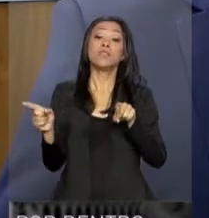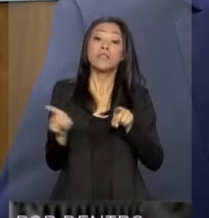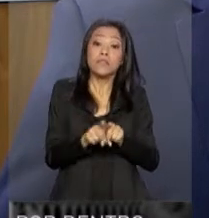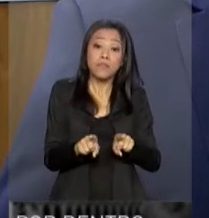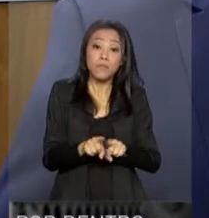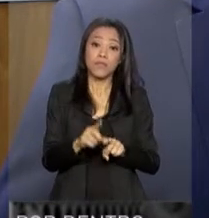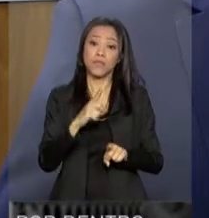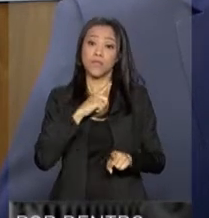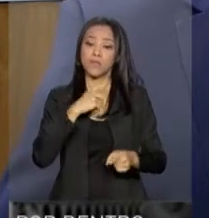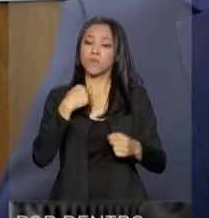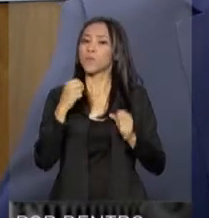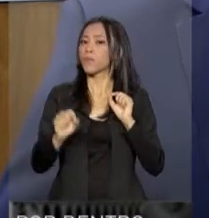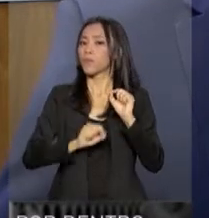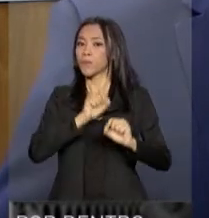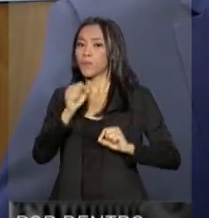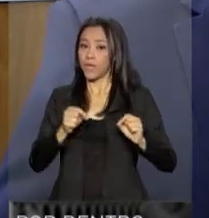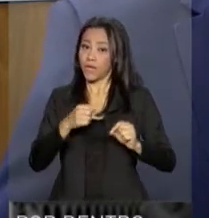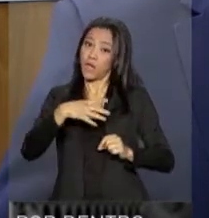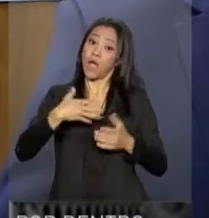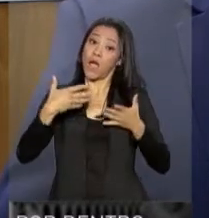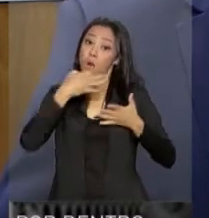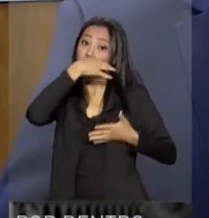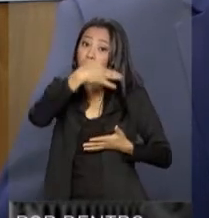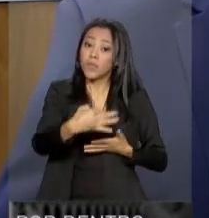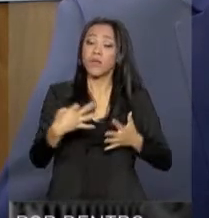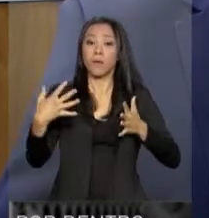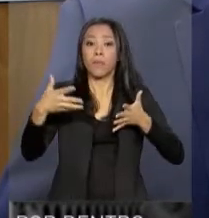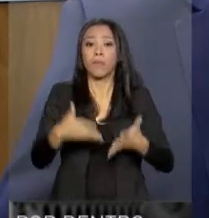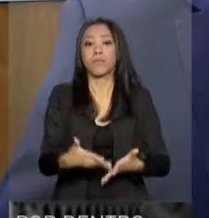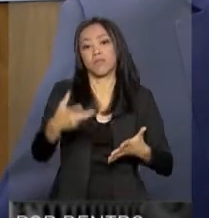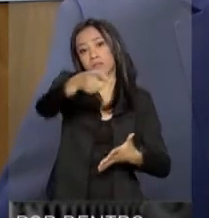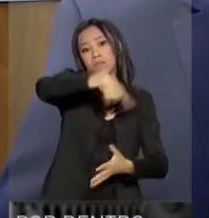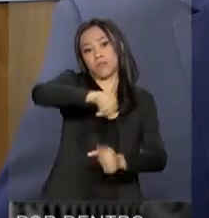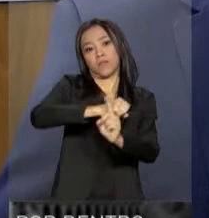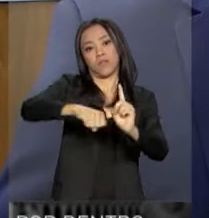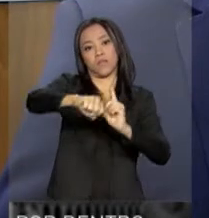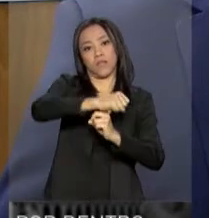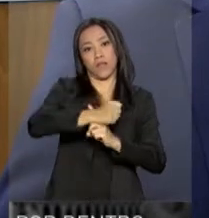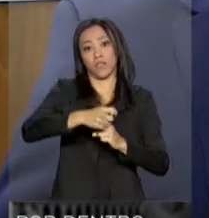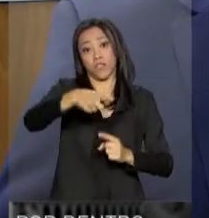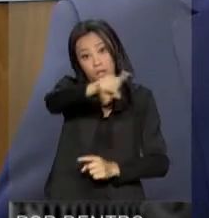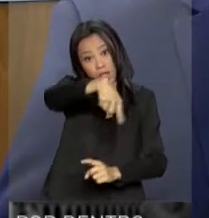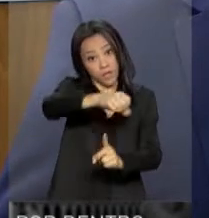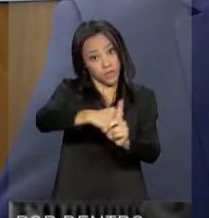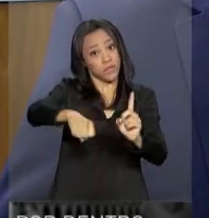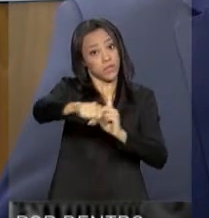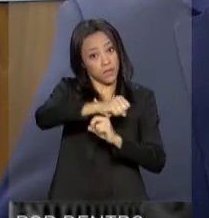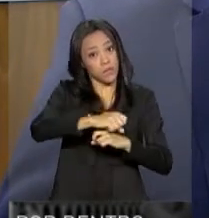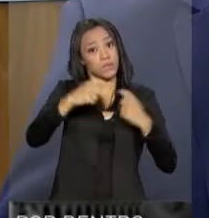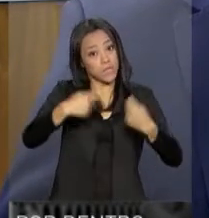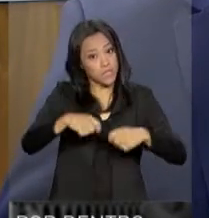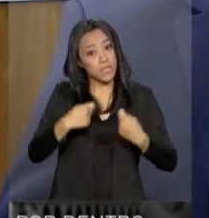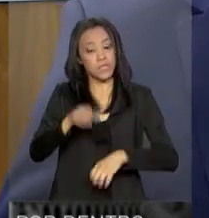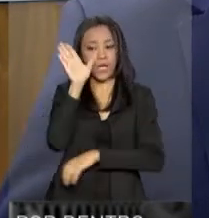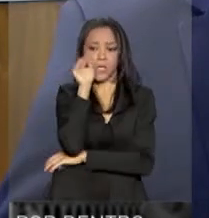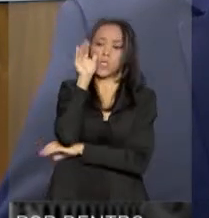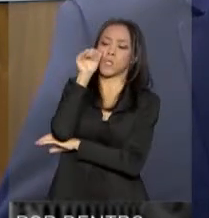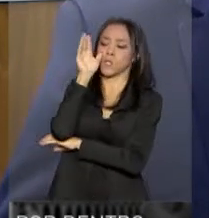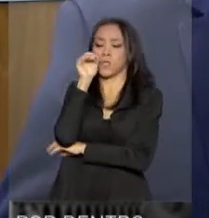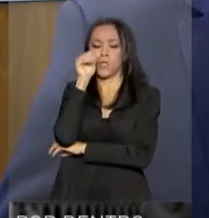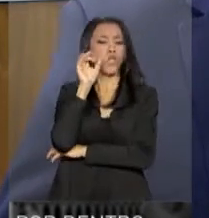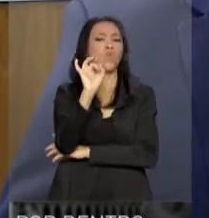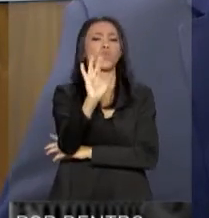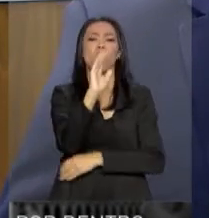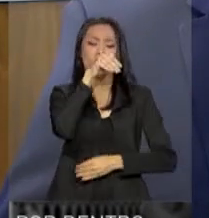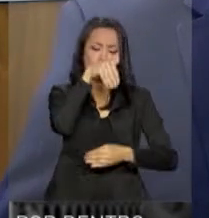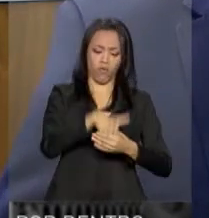com a participação do cidadão nós temos o cidadão que muito sua cidadania tem que ser exercida não só pelo voto mas também